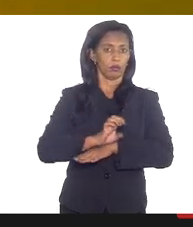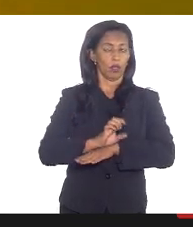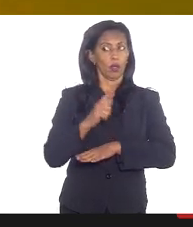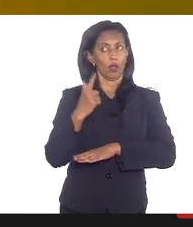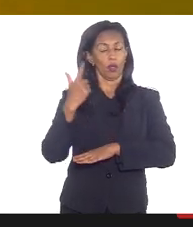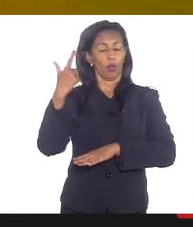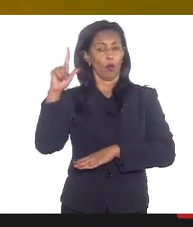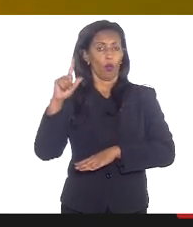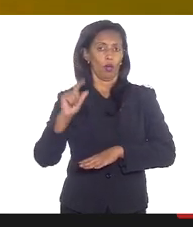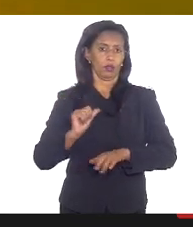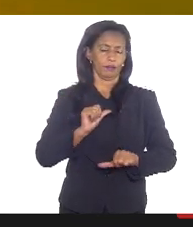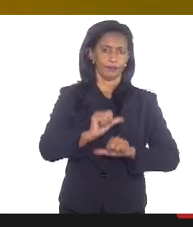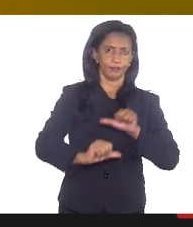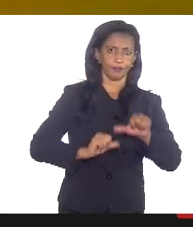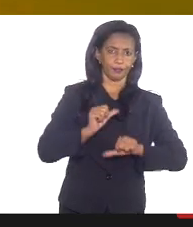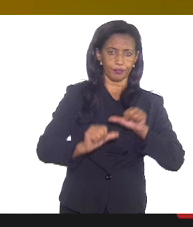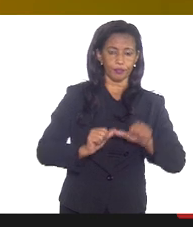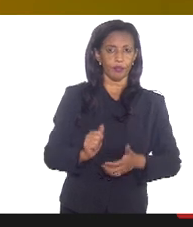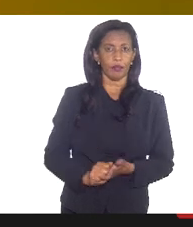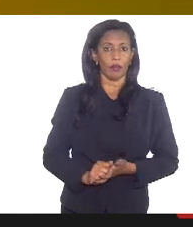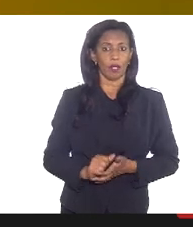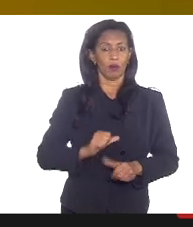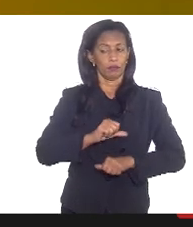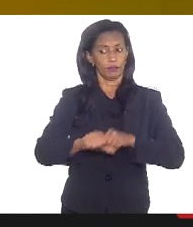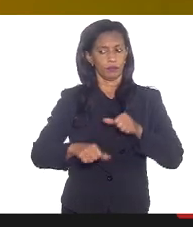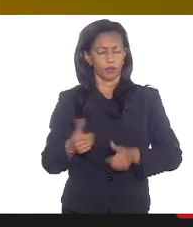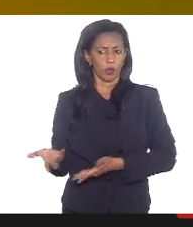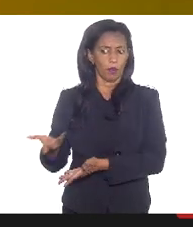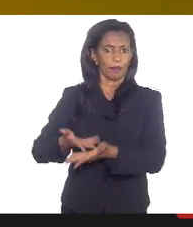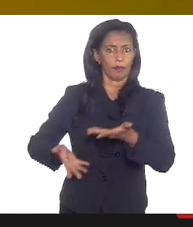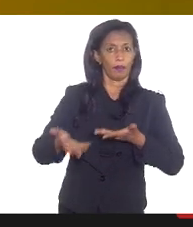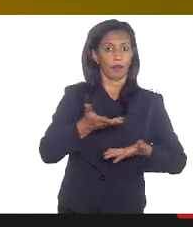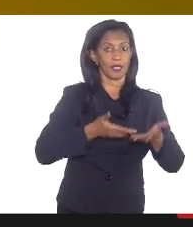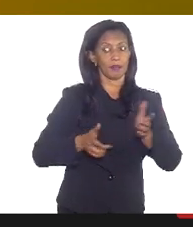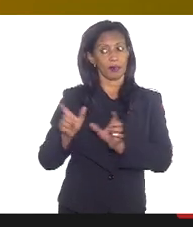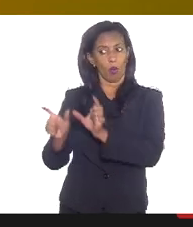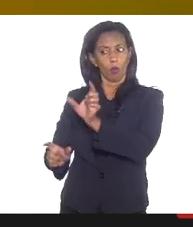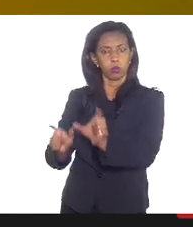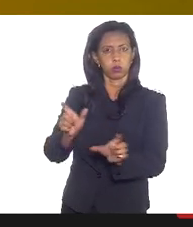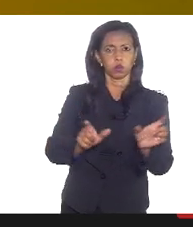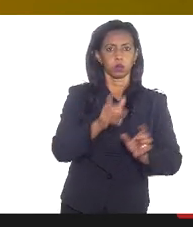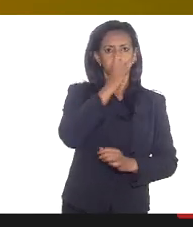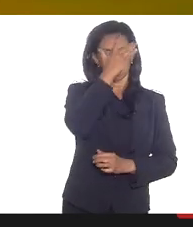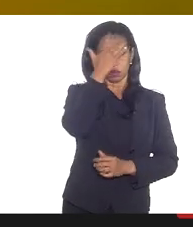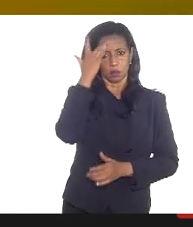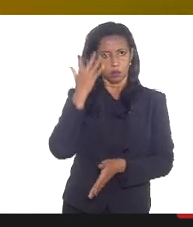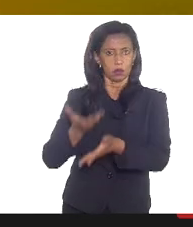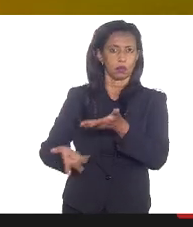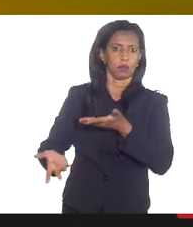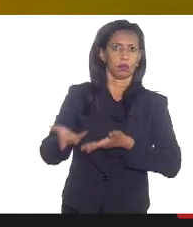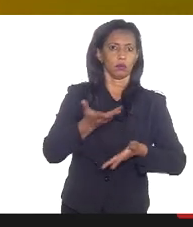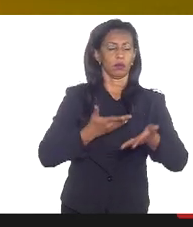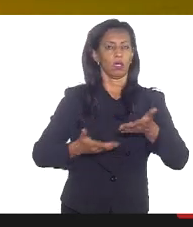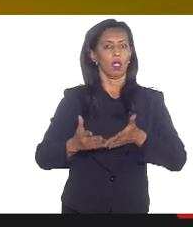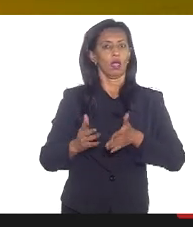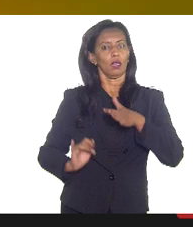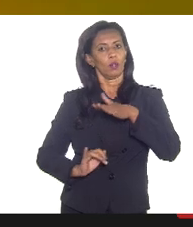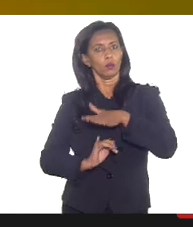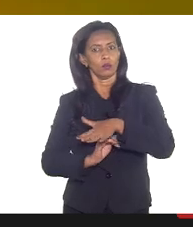outra reforma, uma reforma com a participação popular, uma reforma com a participação das